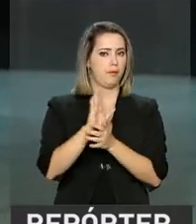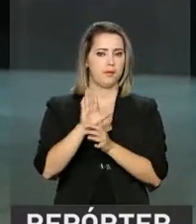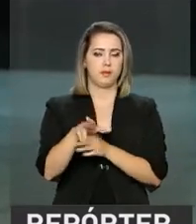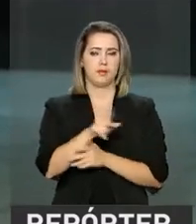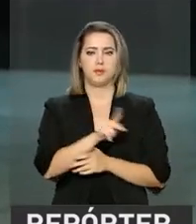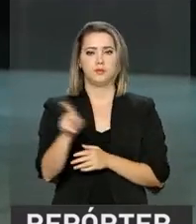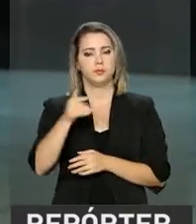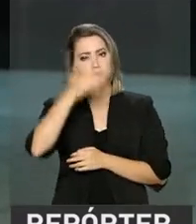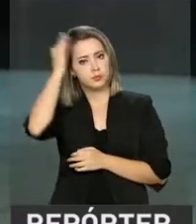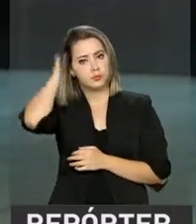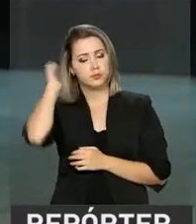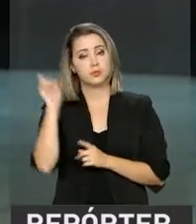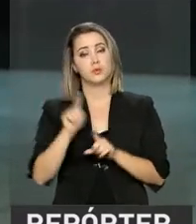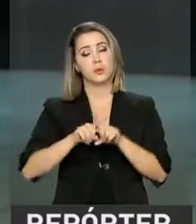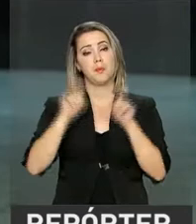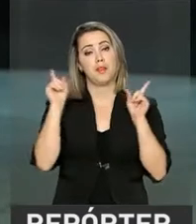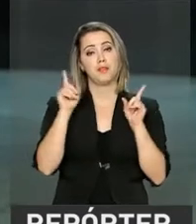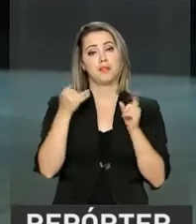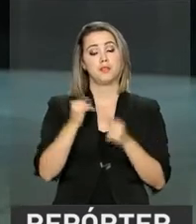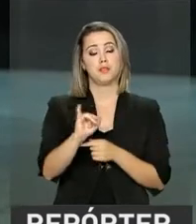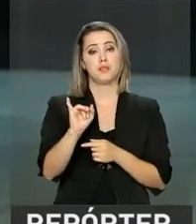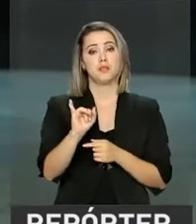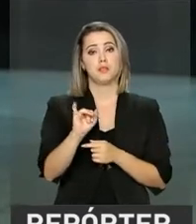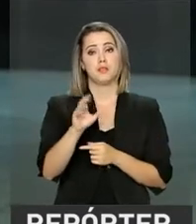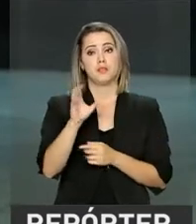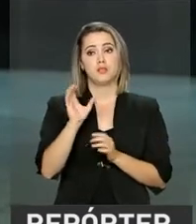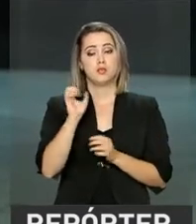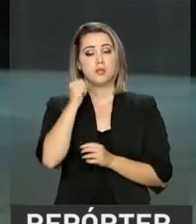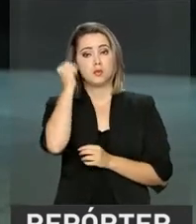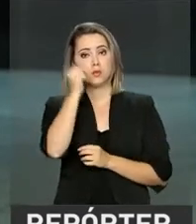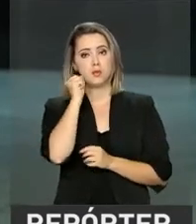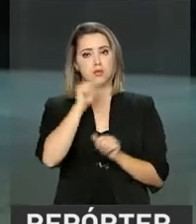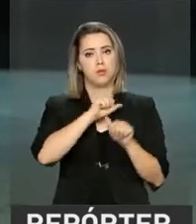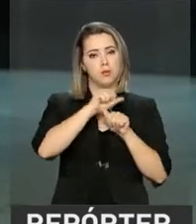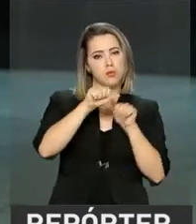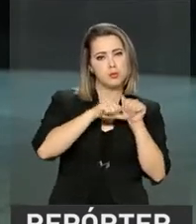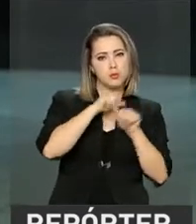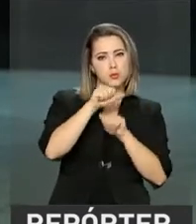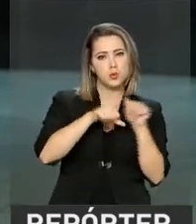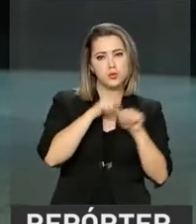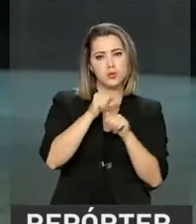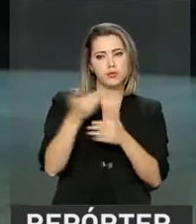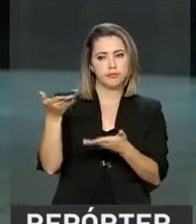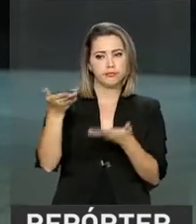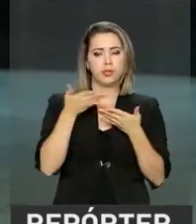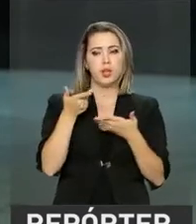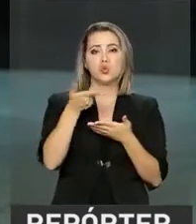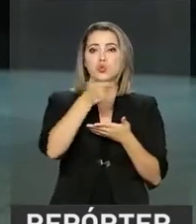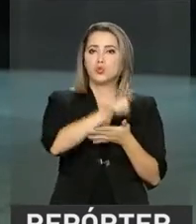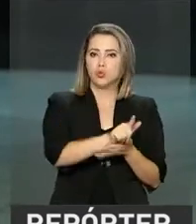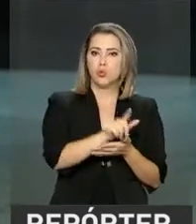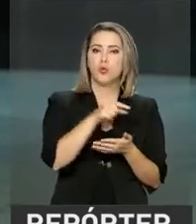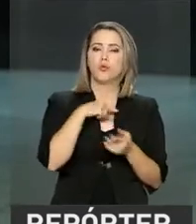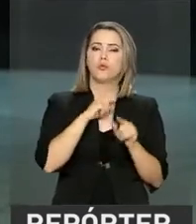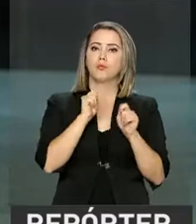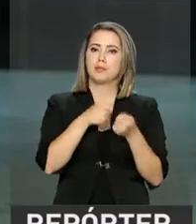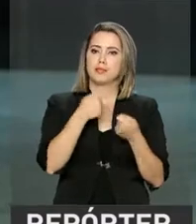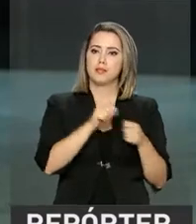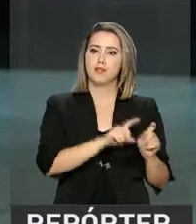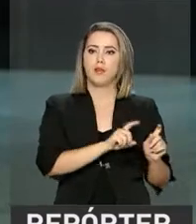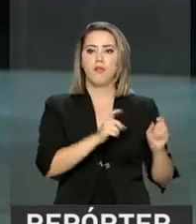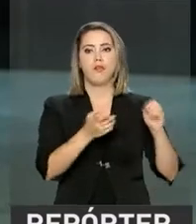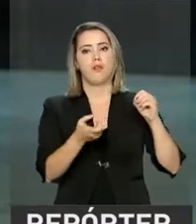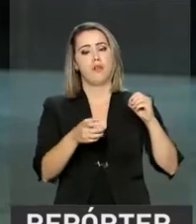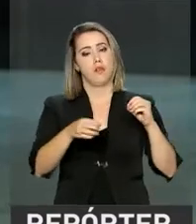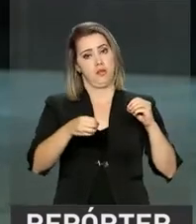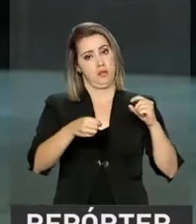presidente Michel Temer. Por outro lado, se os senadores fizerem alguma modificação na proposta que veio da Câmara dos Deputados, essa proposta retorna para a